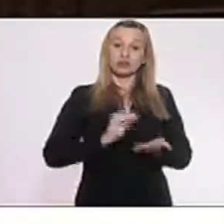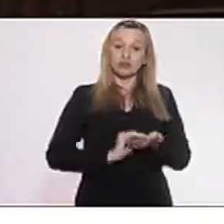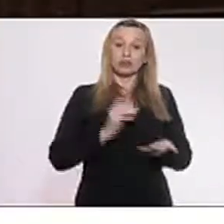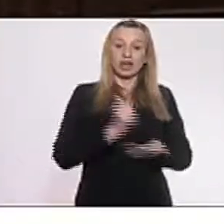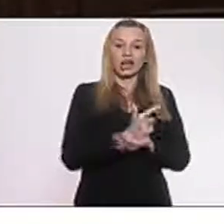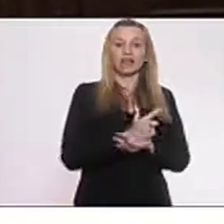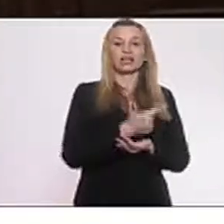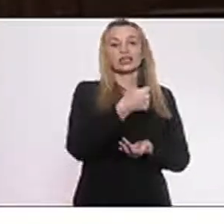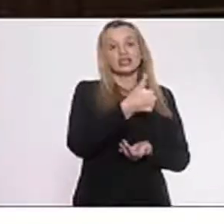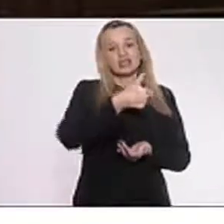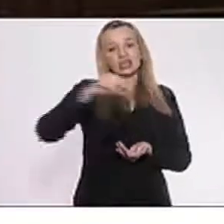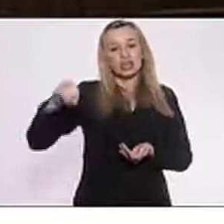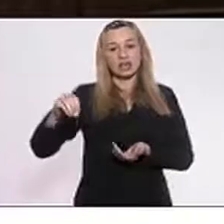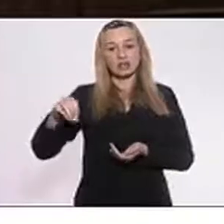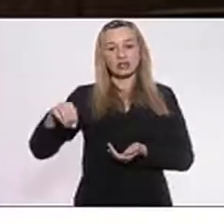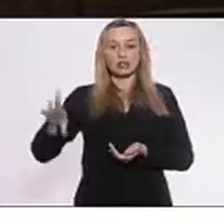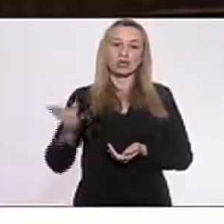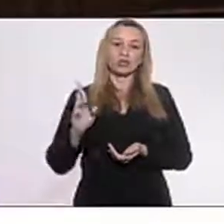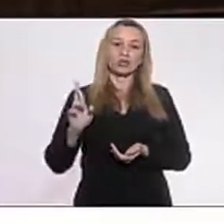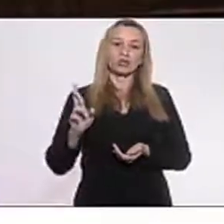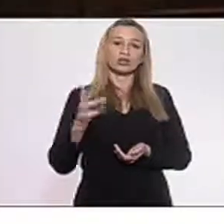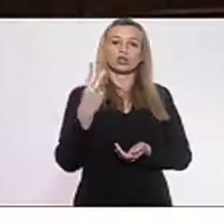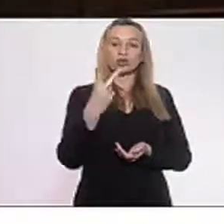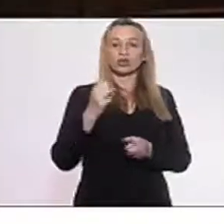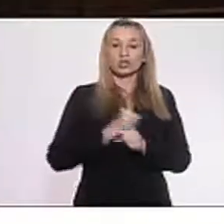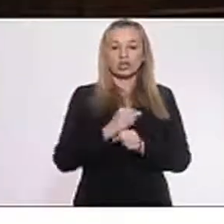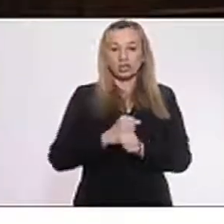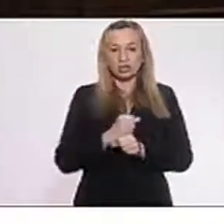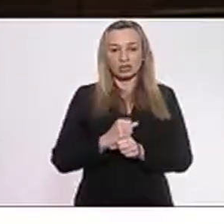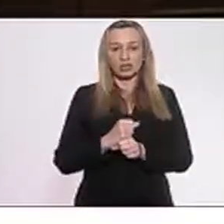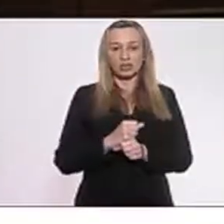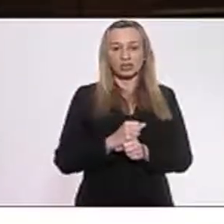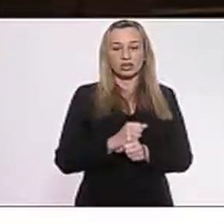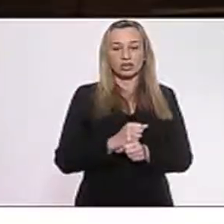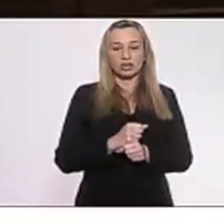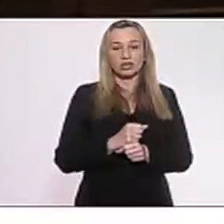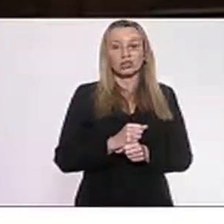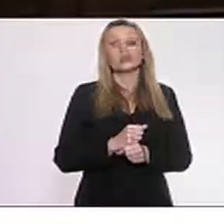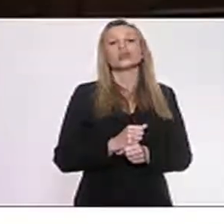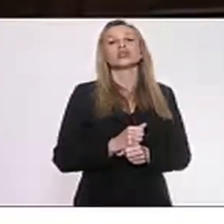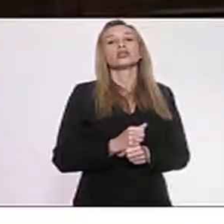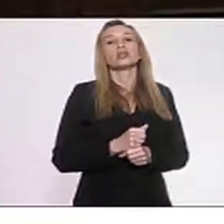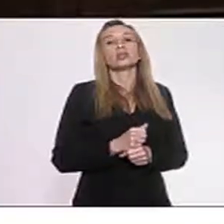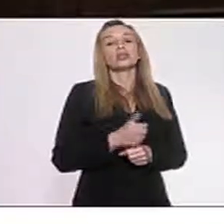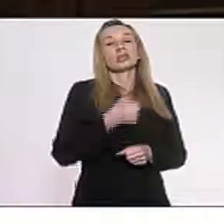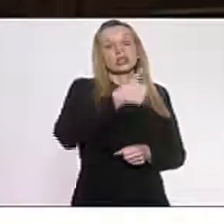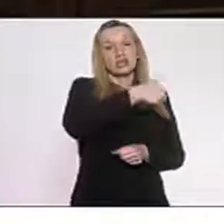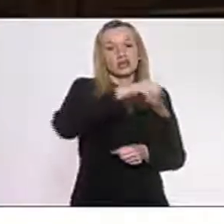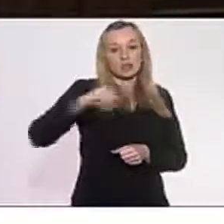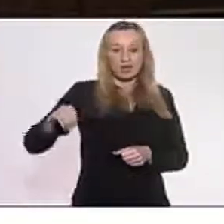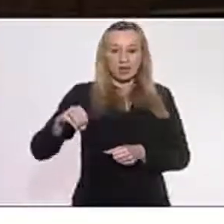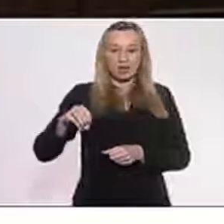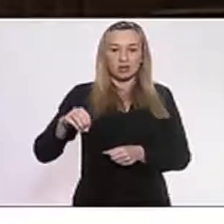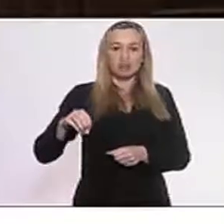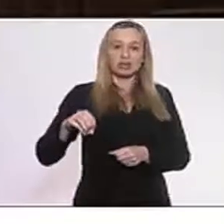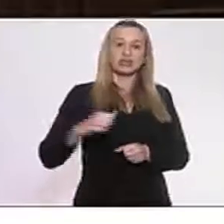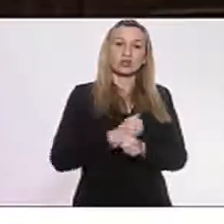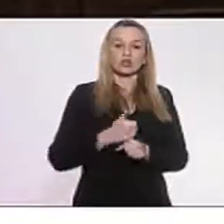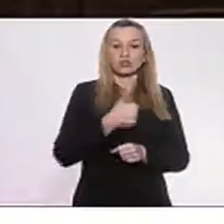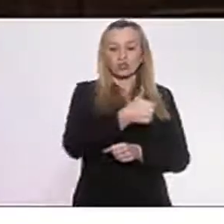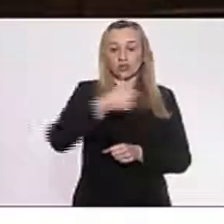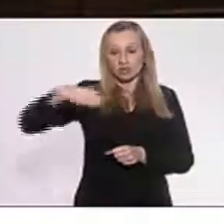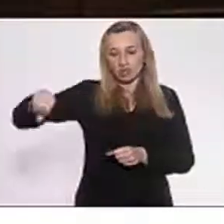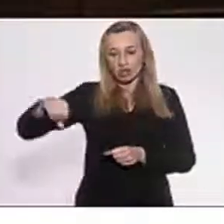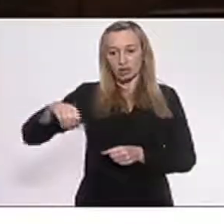milhões durante 3 anos. 100 milhões em 18, 100 milhões em 19, 100 milhões em 19, 100 milhões